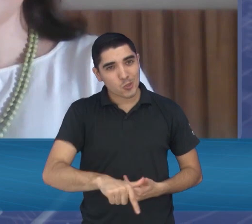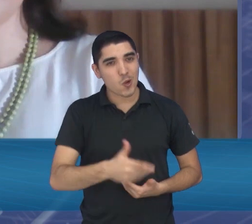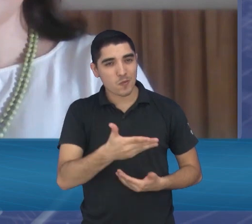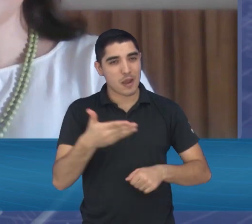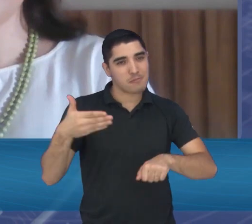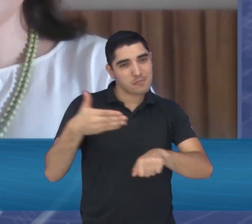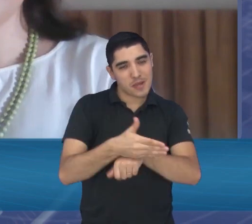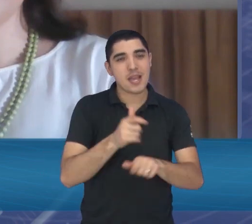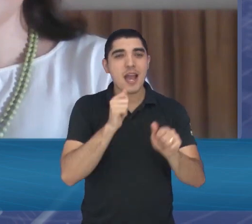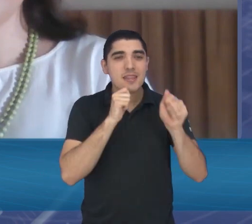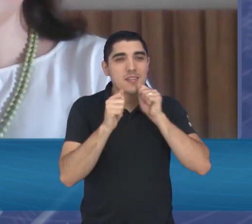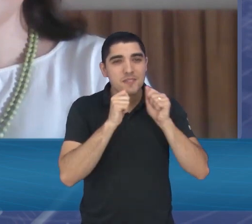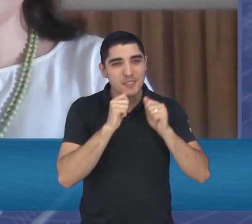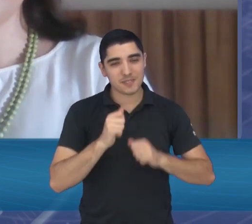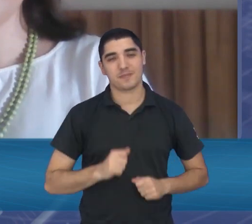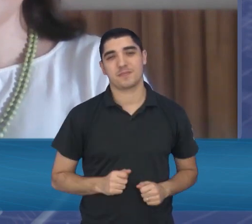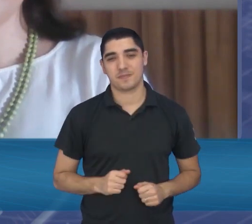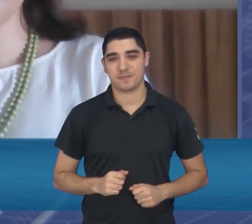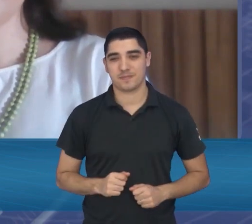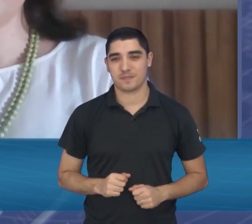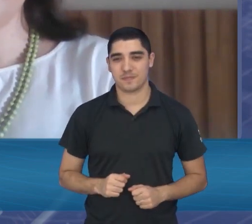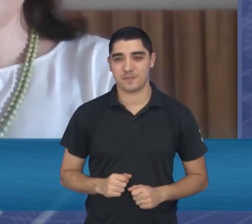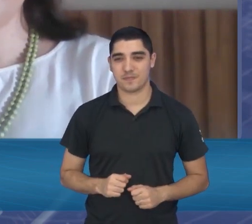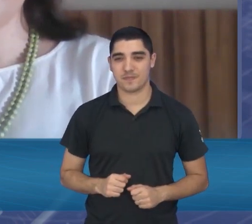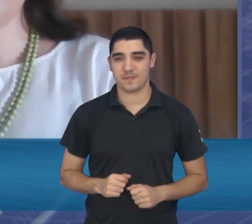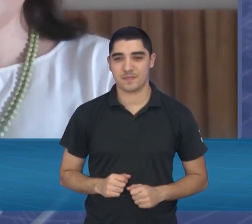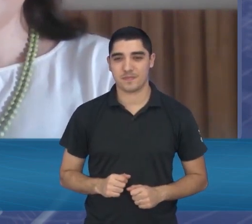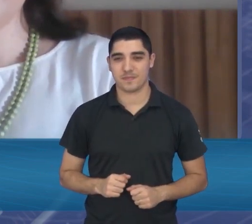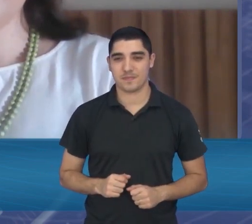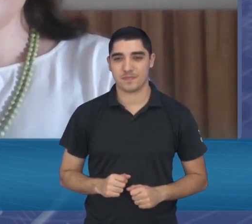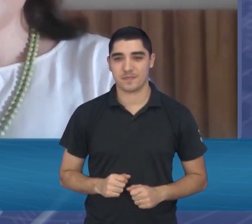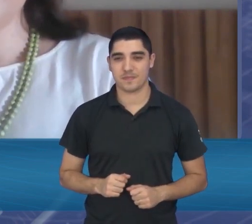viu, por contribuir com a sua experiência.